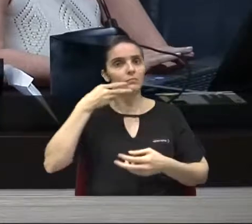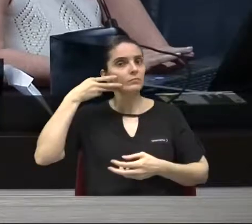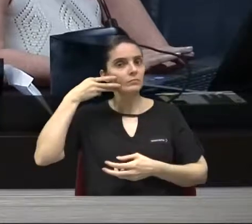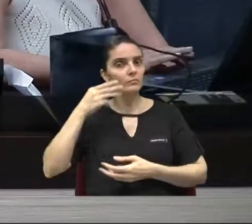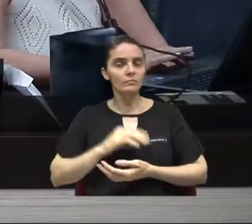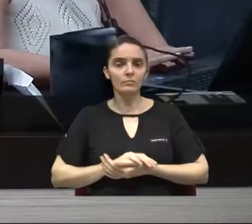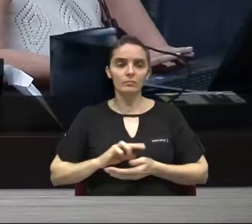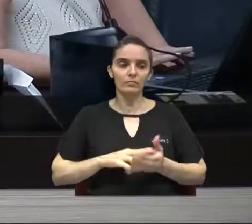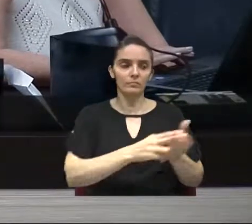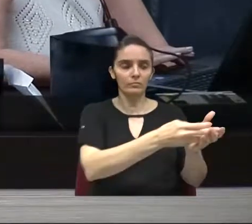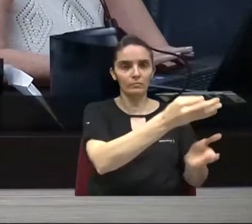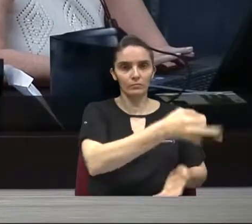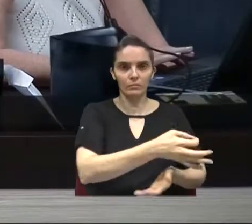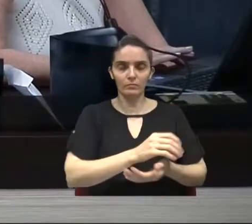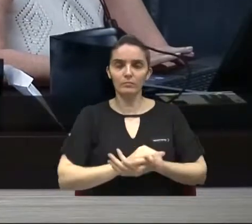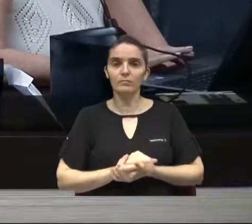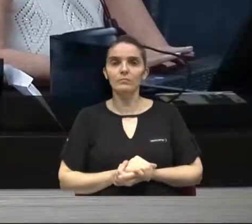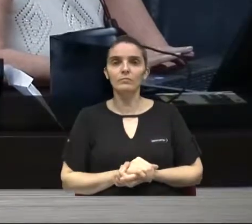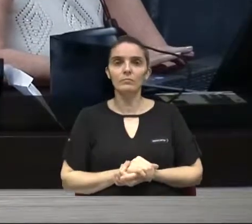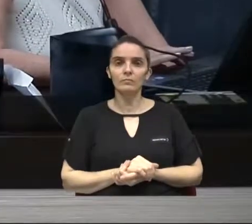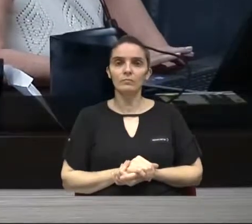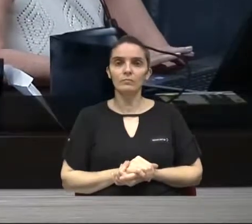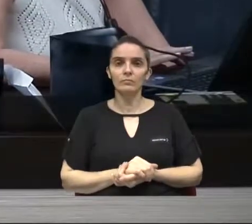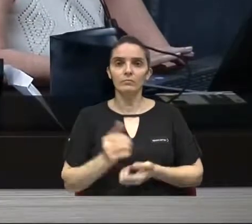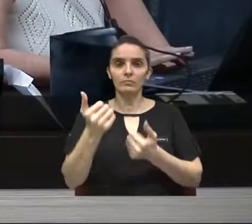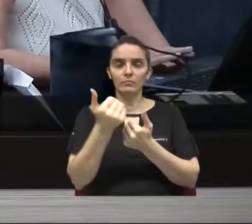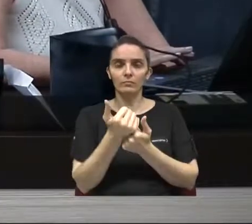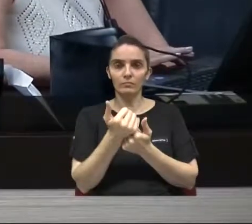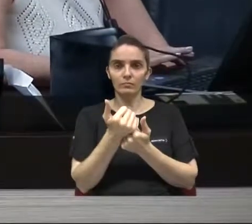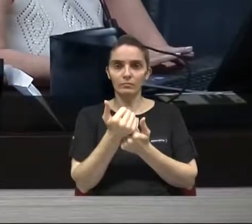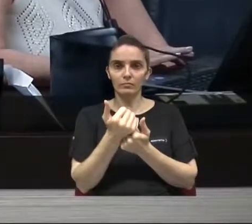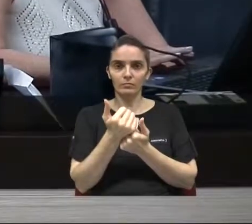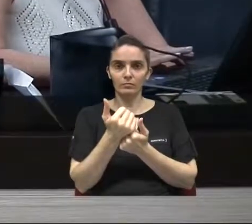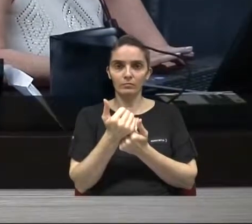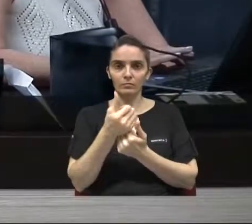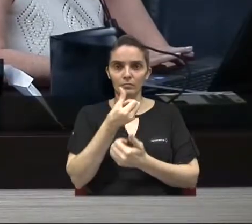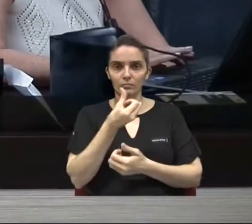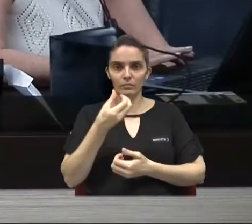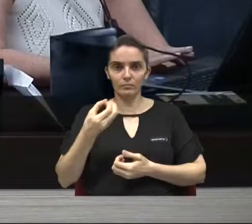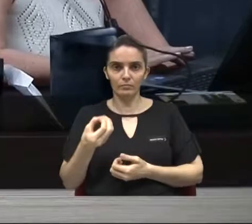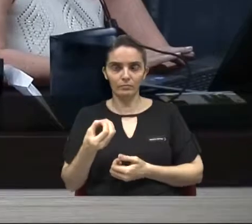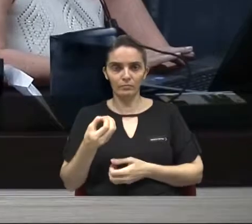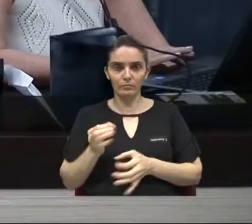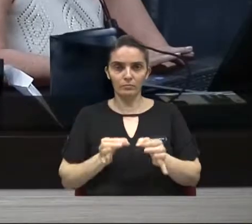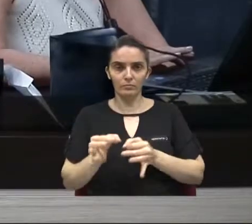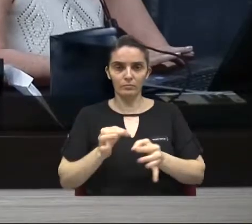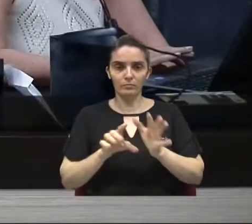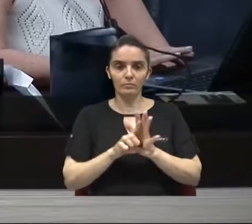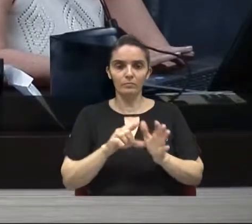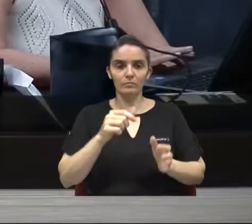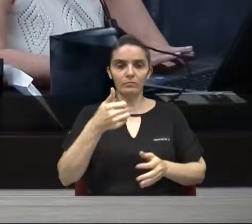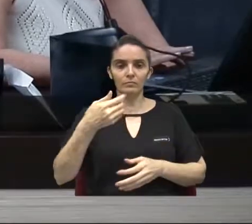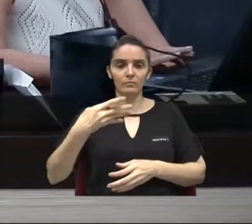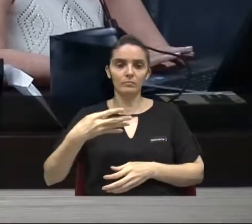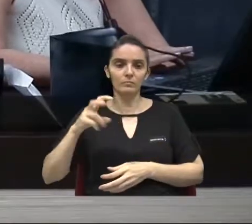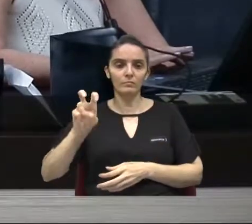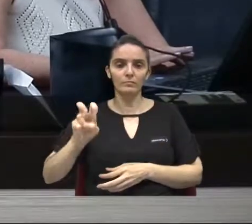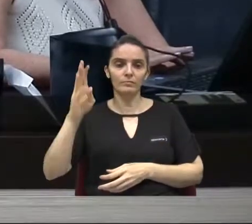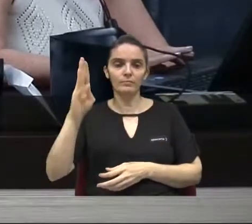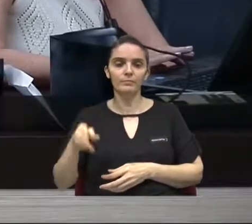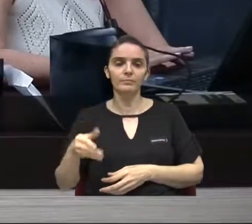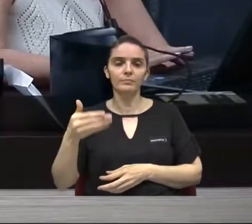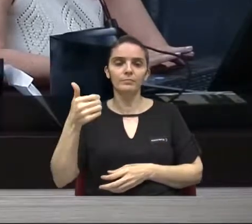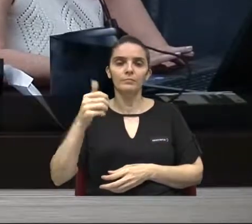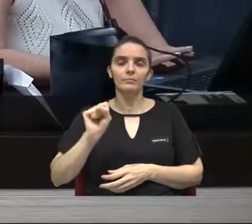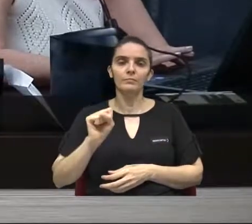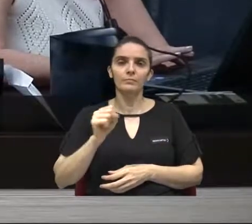Silveira. Encaminhe-se às comissões competentes. Substitutivo número 60 ao projeto de lei 145/2018.